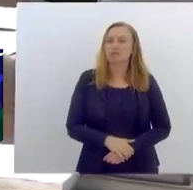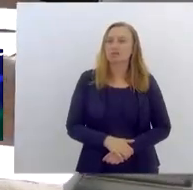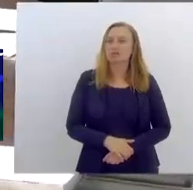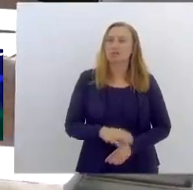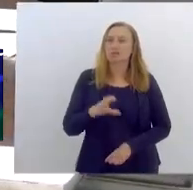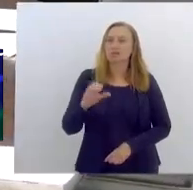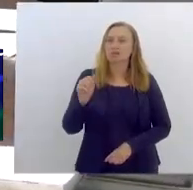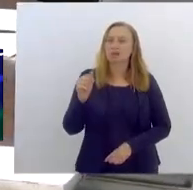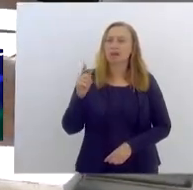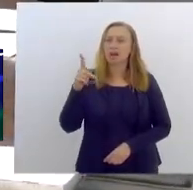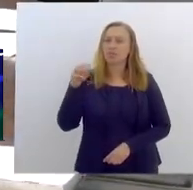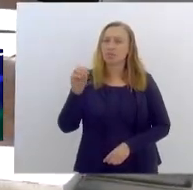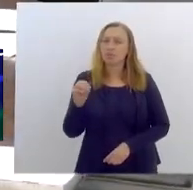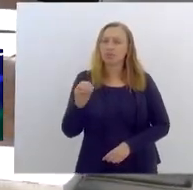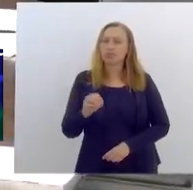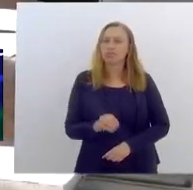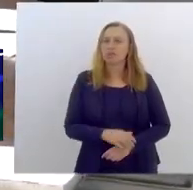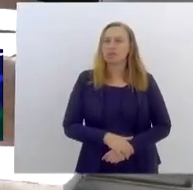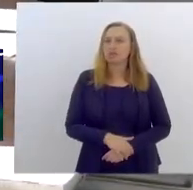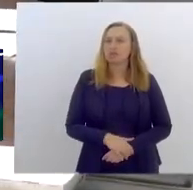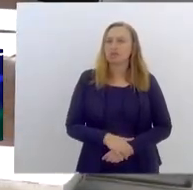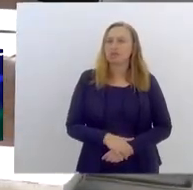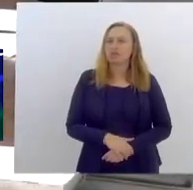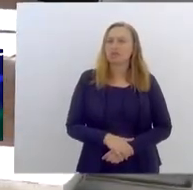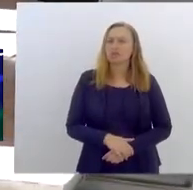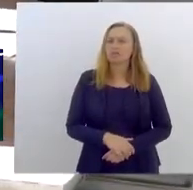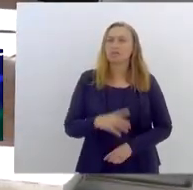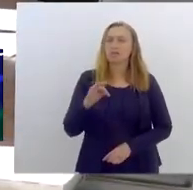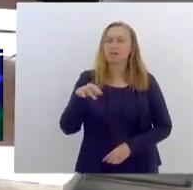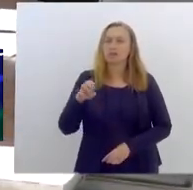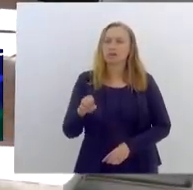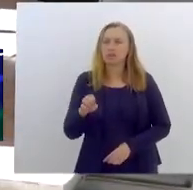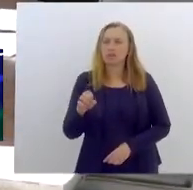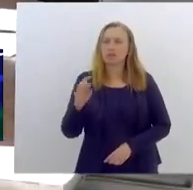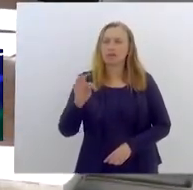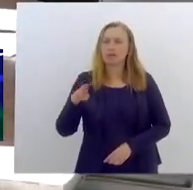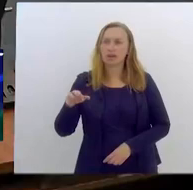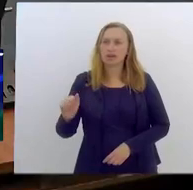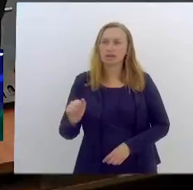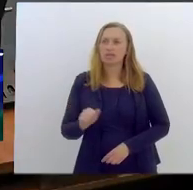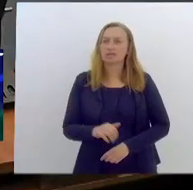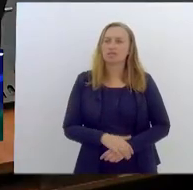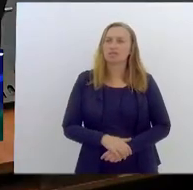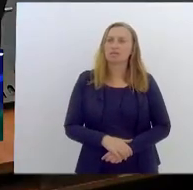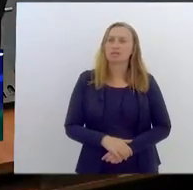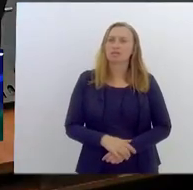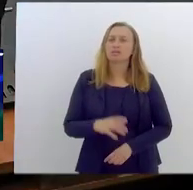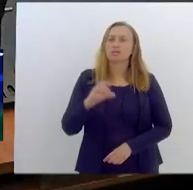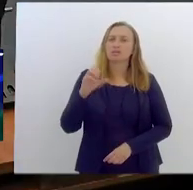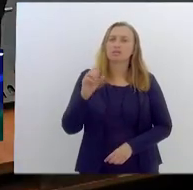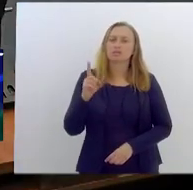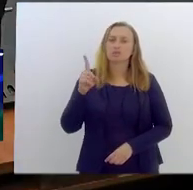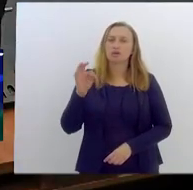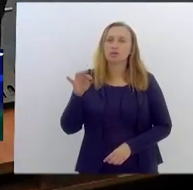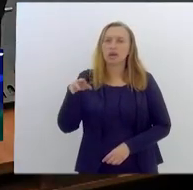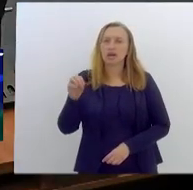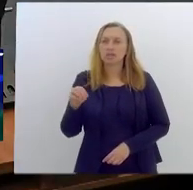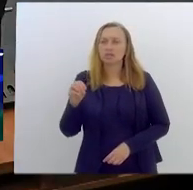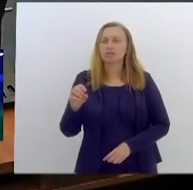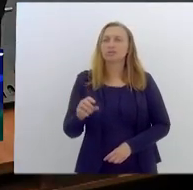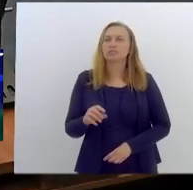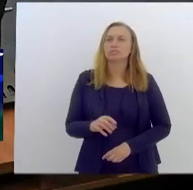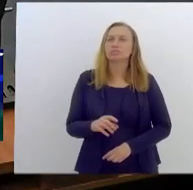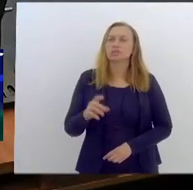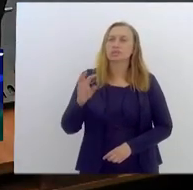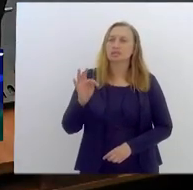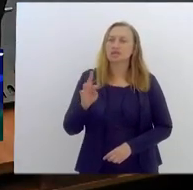Cabo Campos, comandante do Patamo 2, Cabo Terra, Soldado Elber,